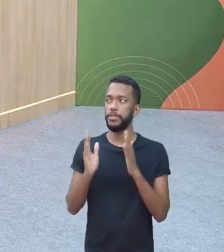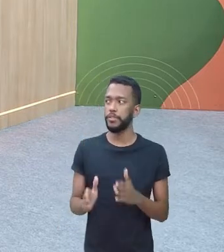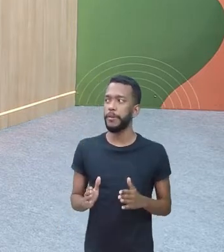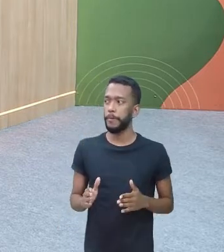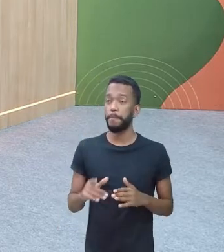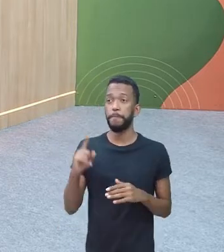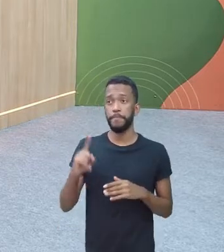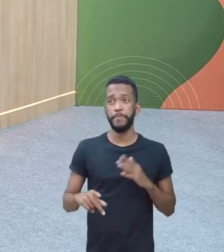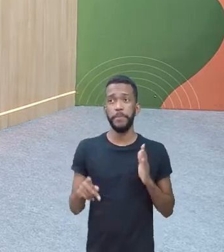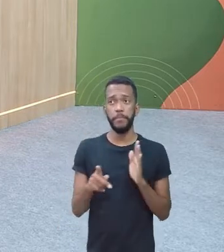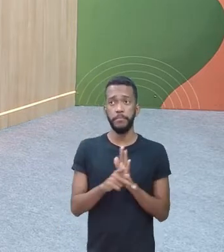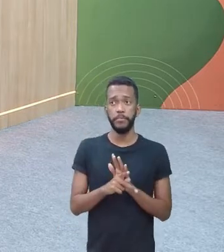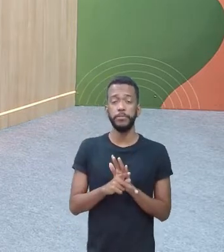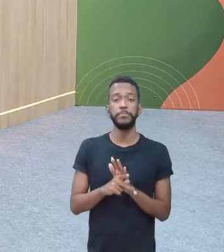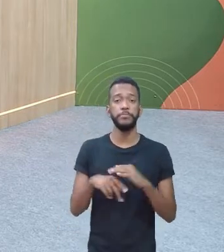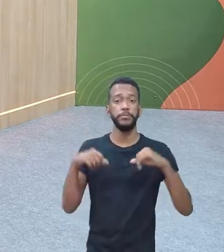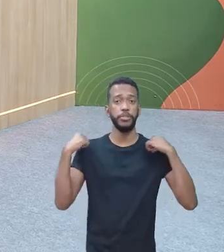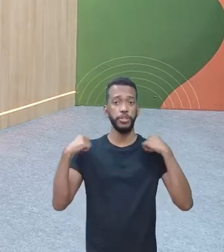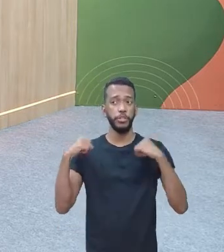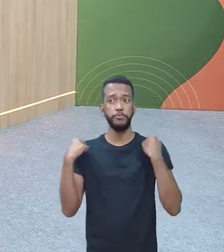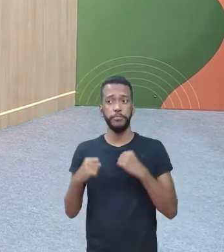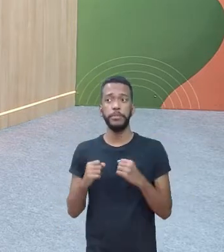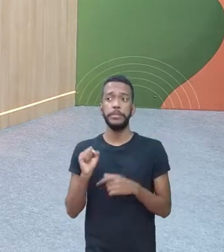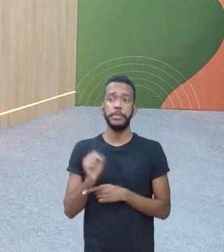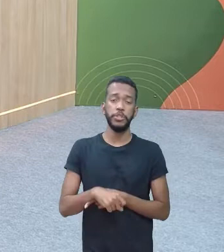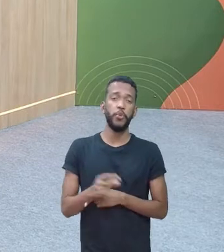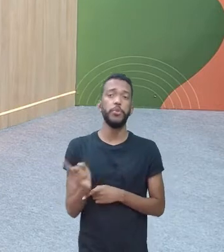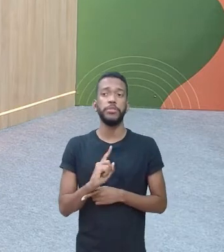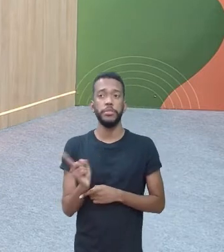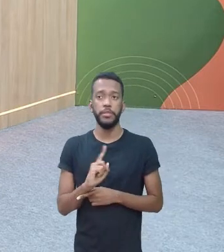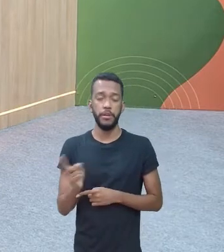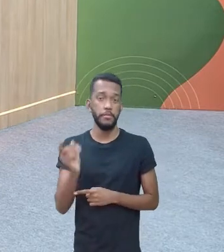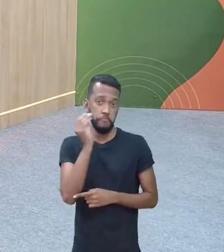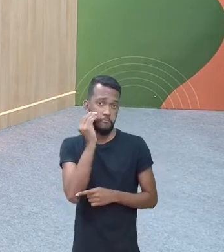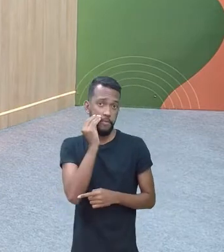ela esportiva ou não. A gente vai ver alguns exemplos.